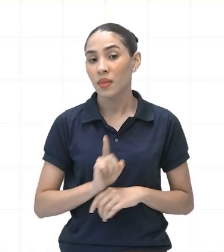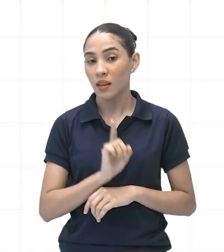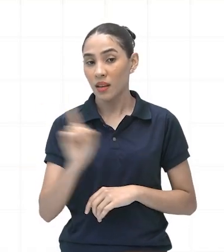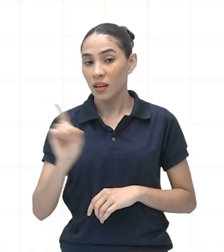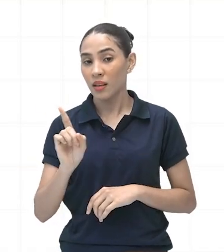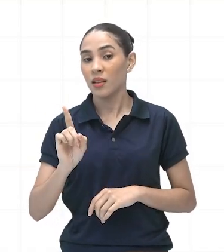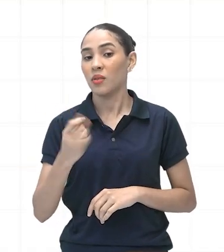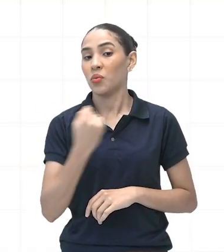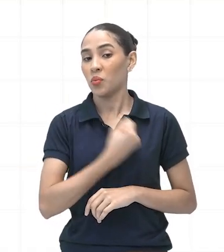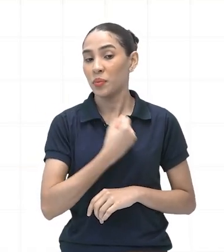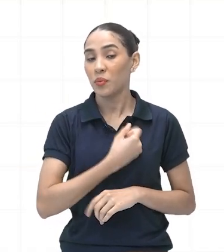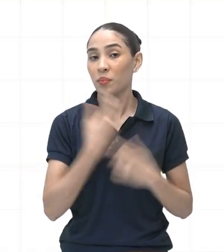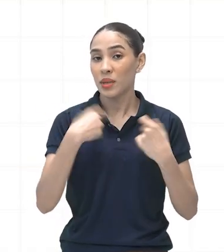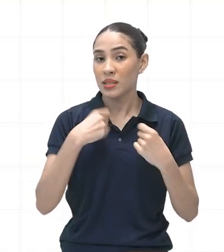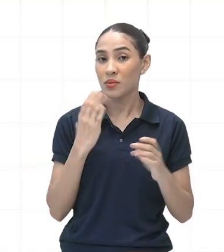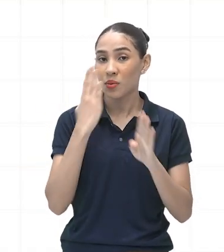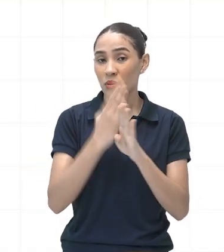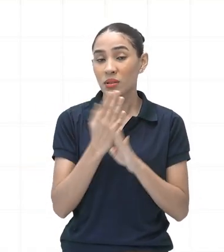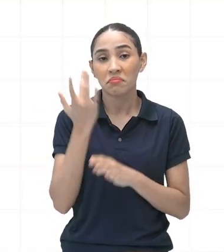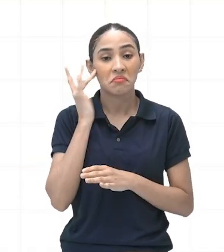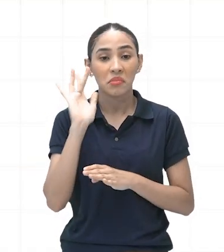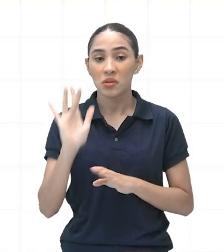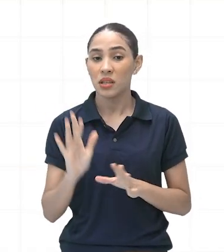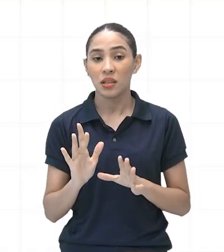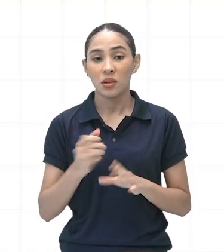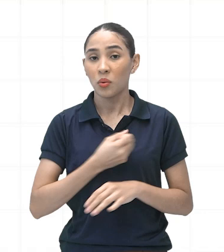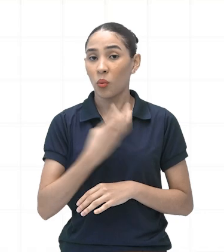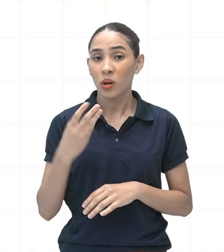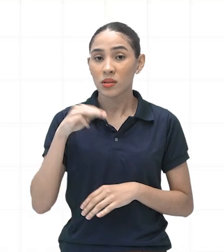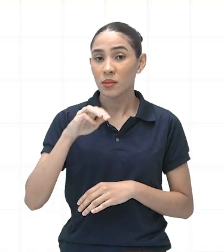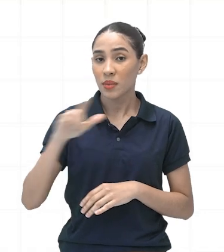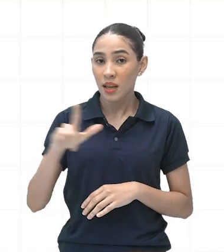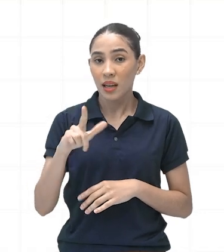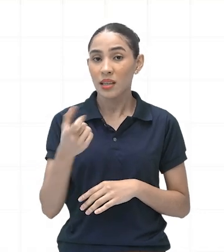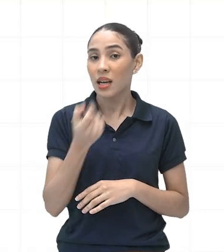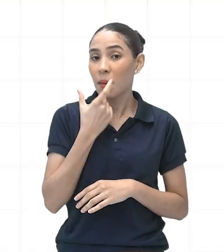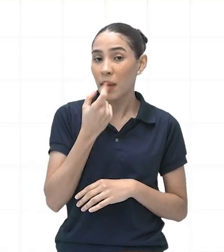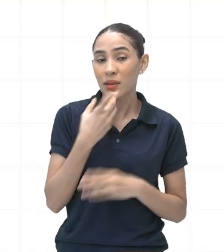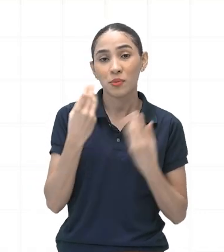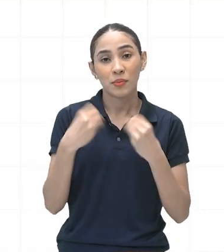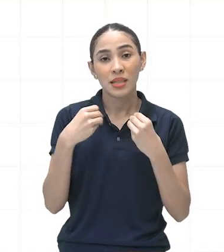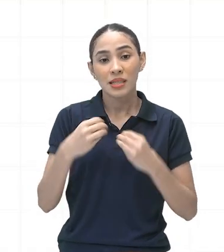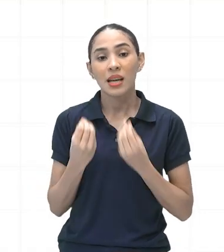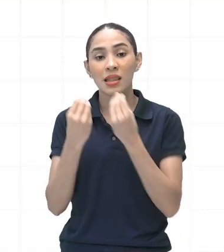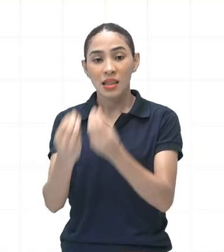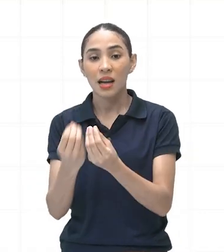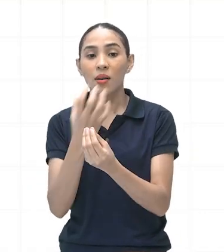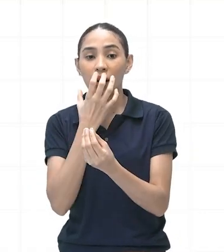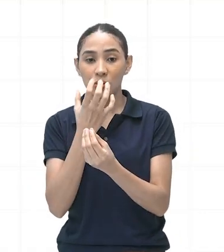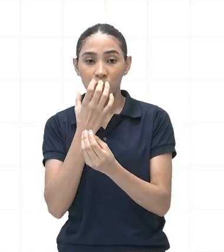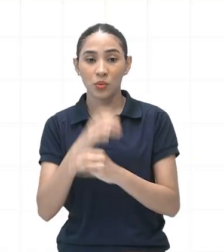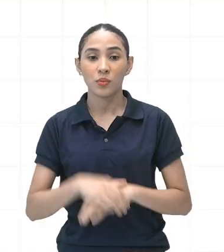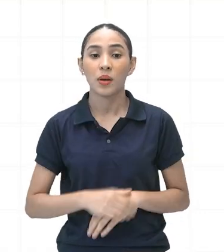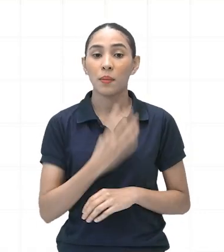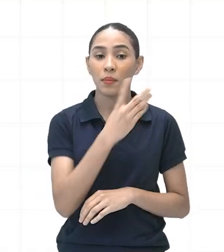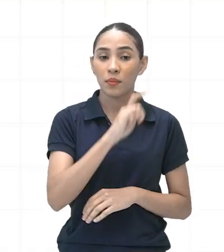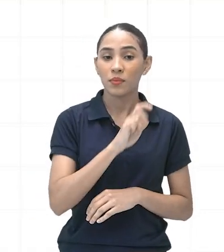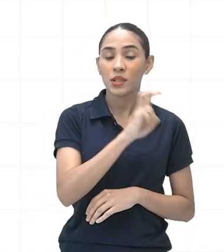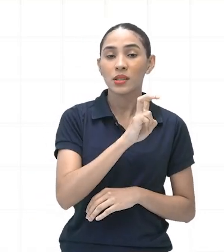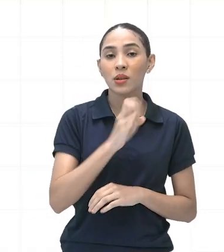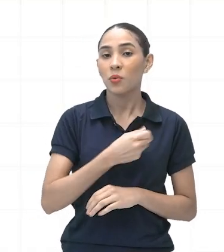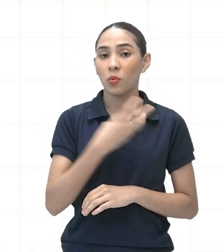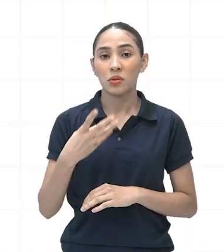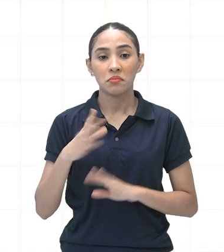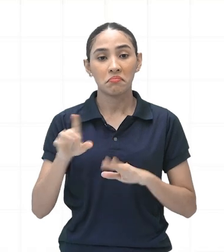valor aqui que eu estou procurando. Eu não sei quantos ml de antibiótico dá para esse peso aqui de